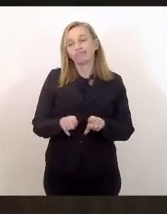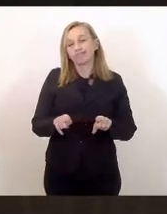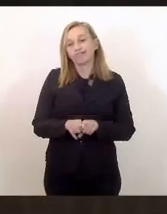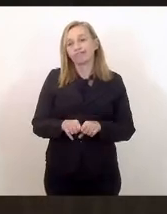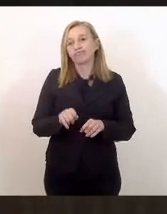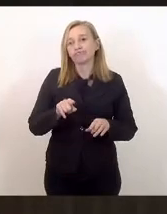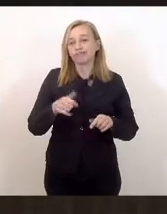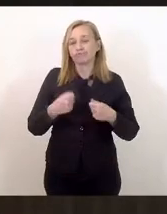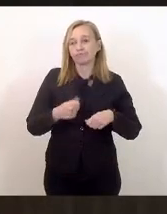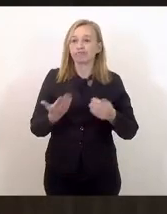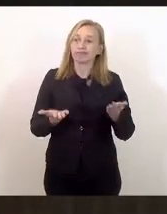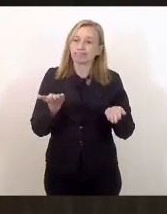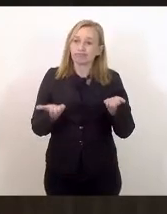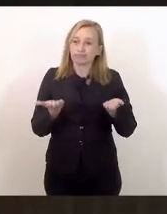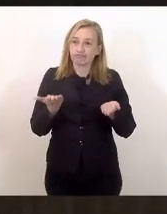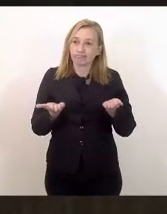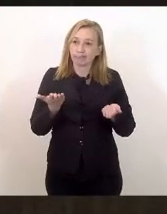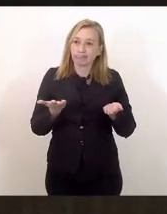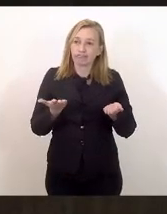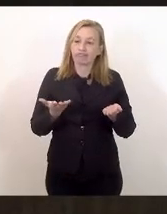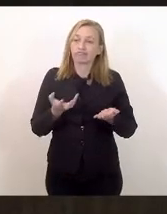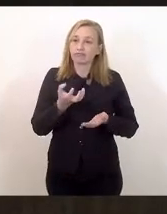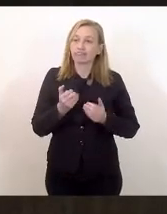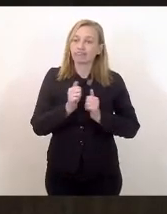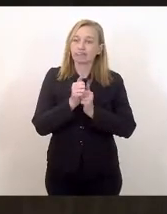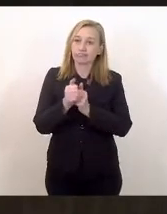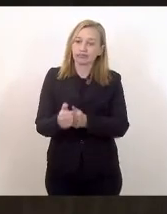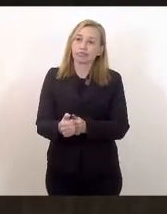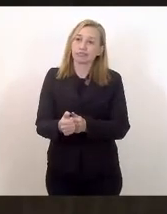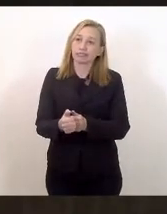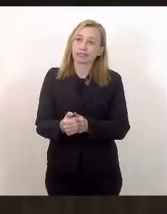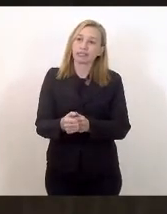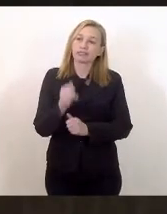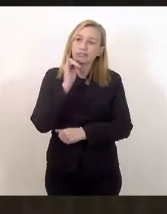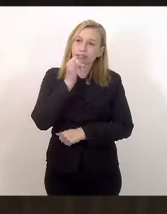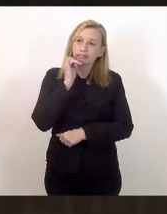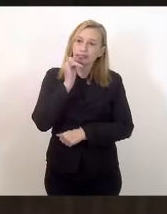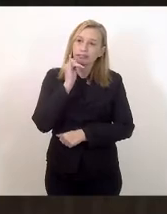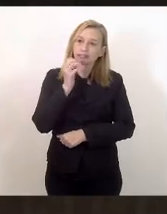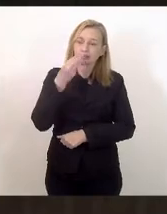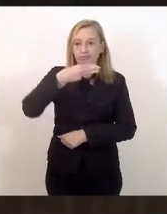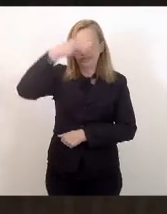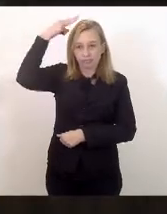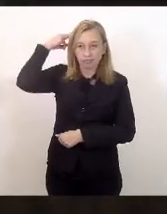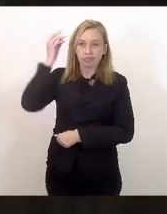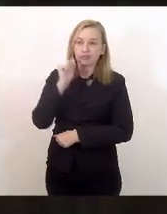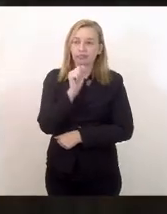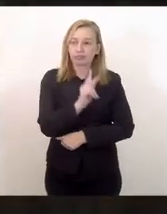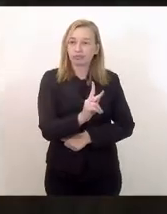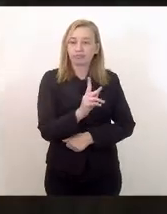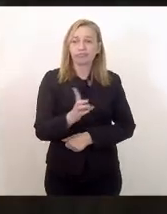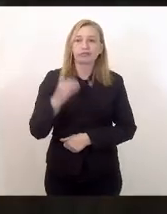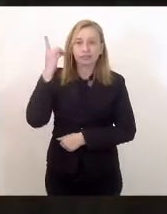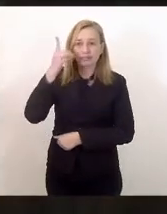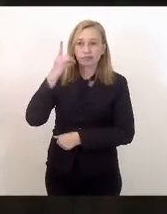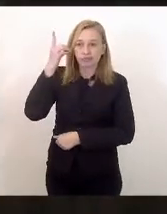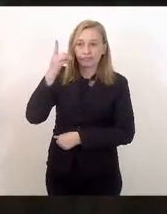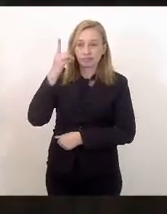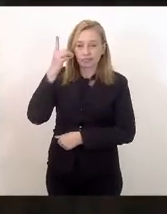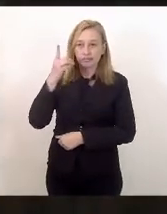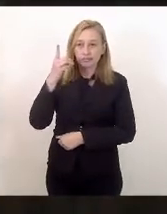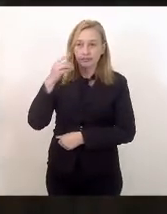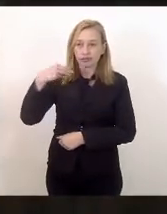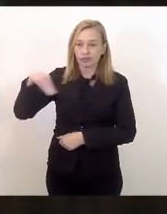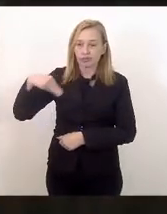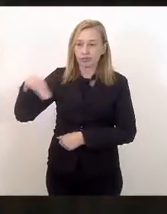manter um equilíbrio. Eu quero acompanhar o voto do relator Márcio Pacheco. Ok, vou voltar no deputado Carlos Mink, 4-1.